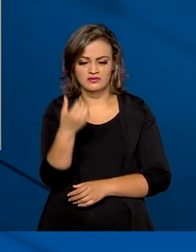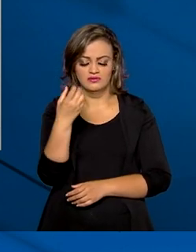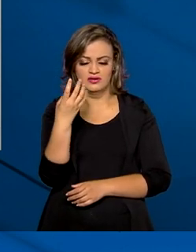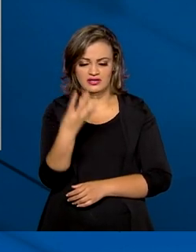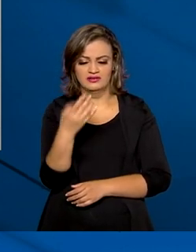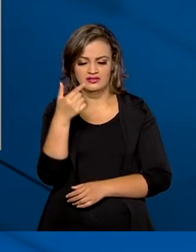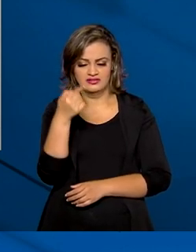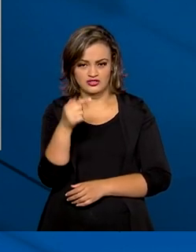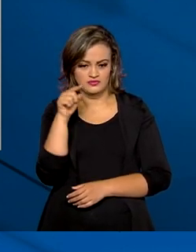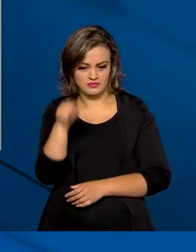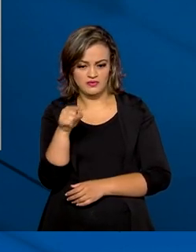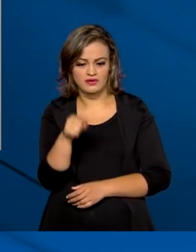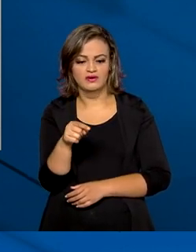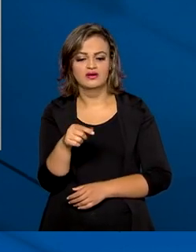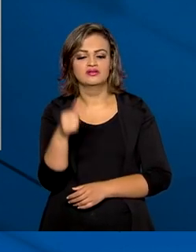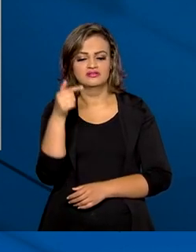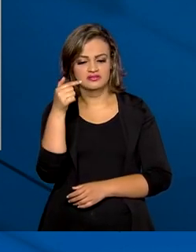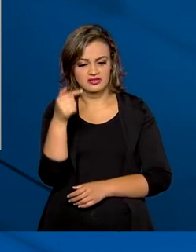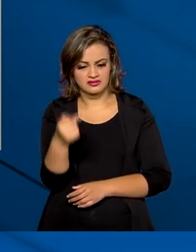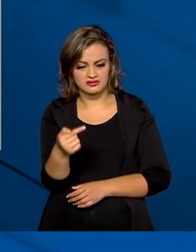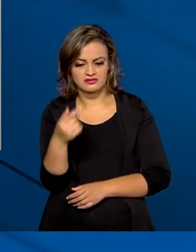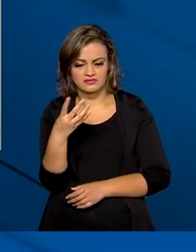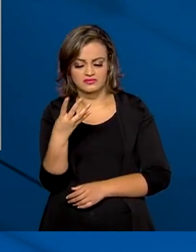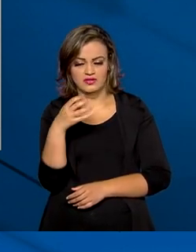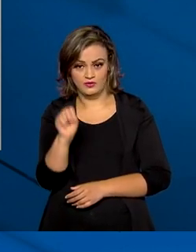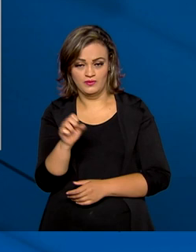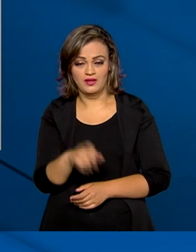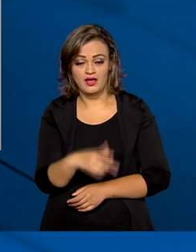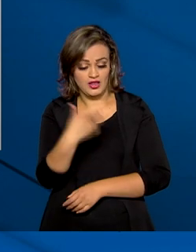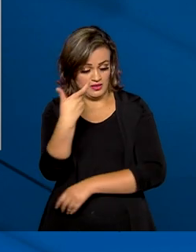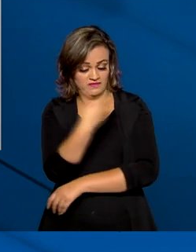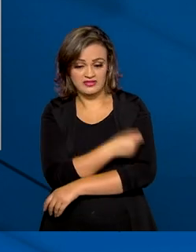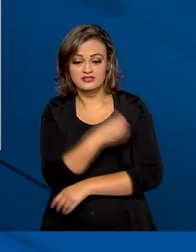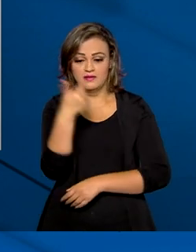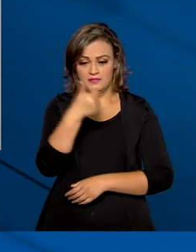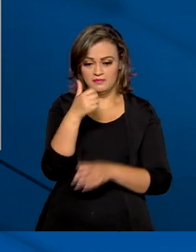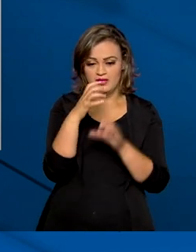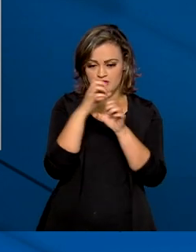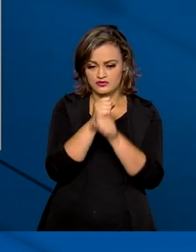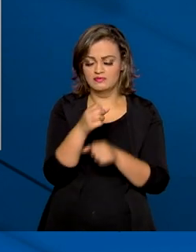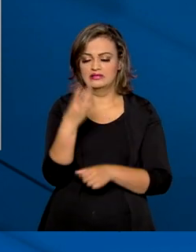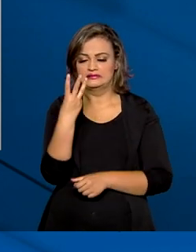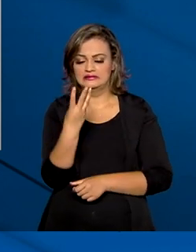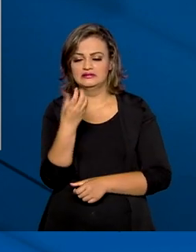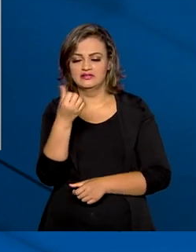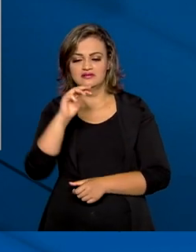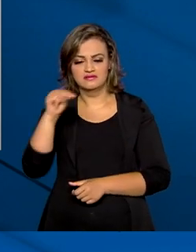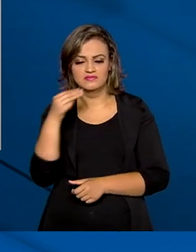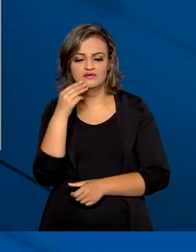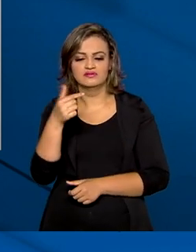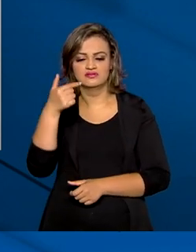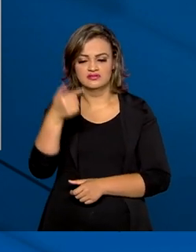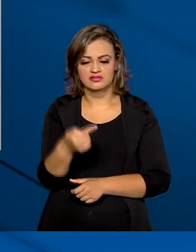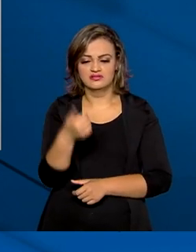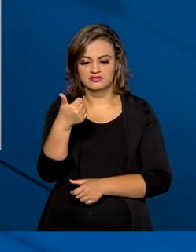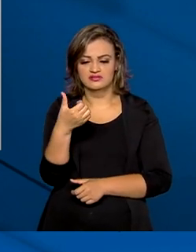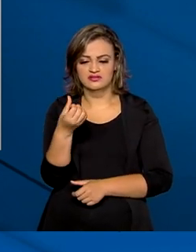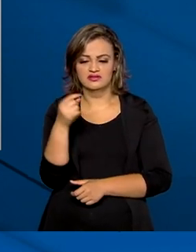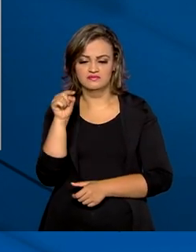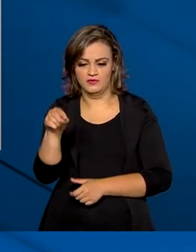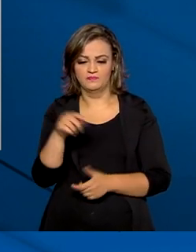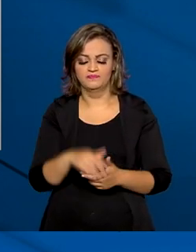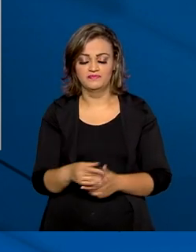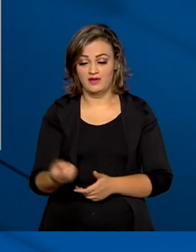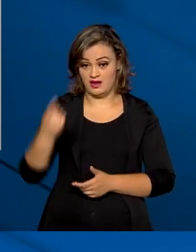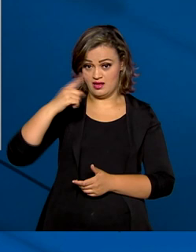4174101 e 47 mil perdão e as pessoas que tomaram a primeira dose totalizando 36 milhões 716